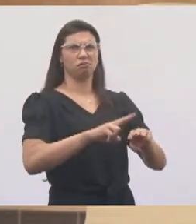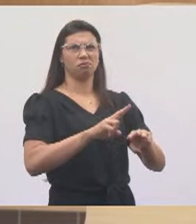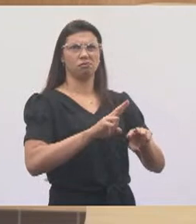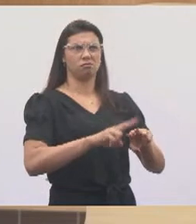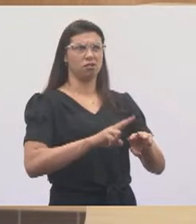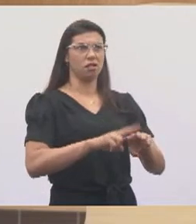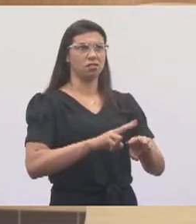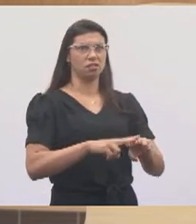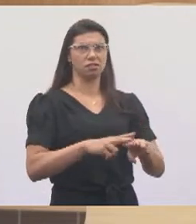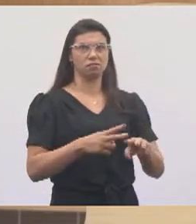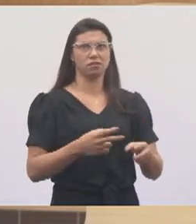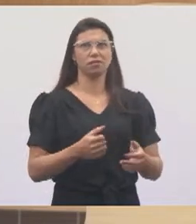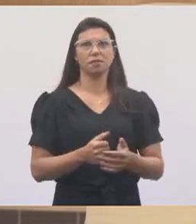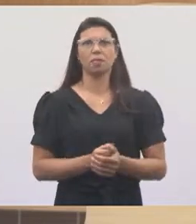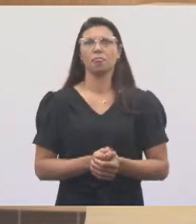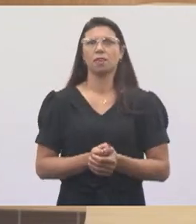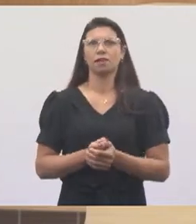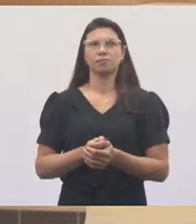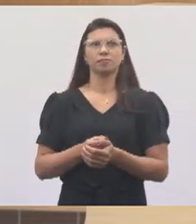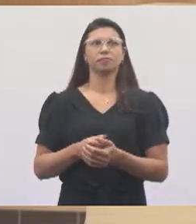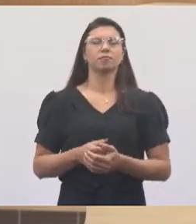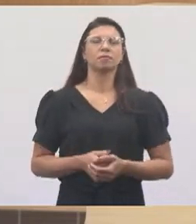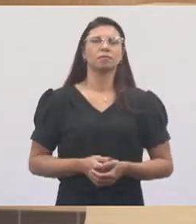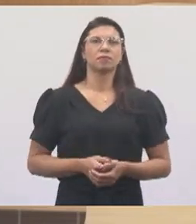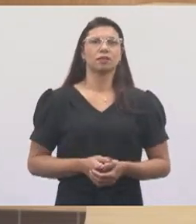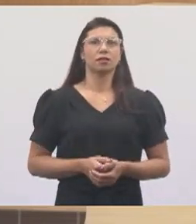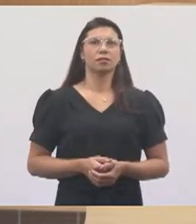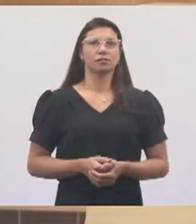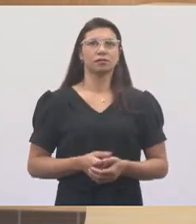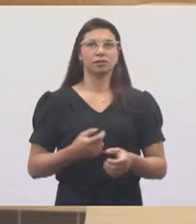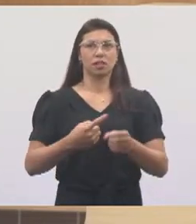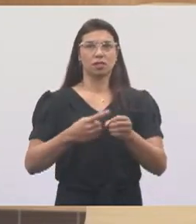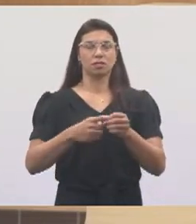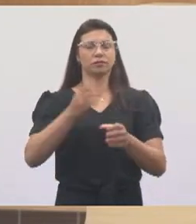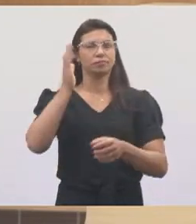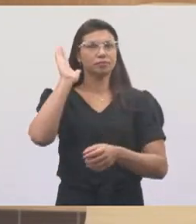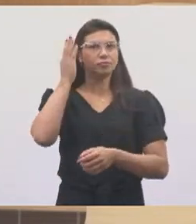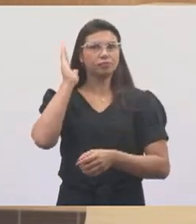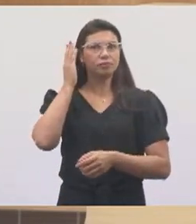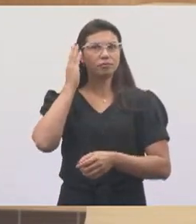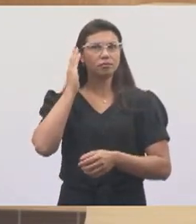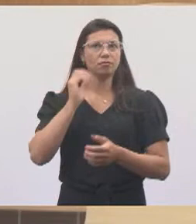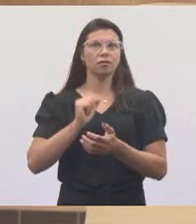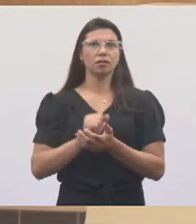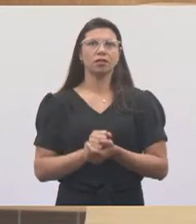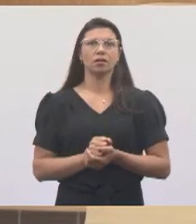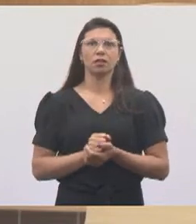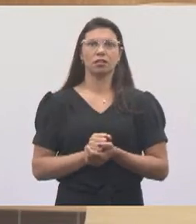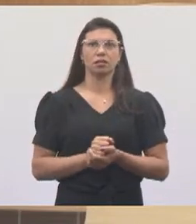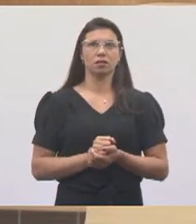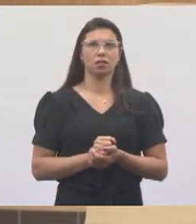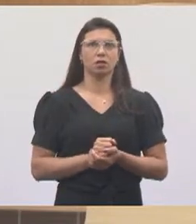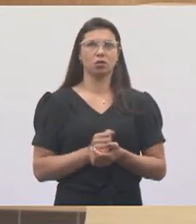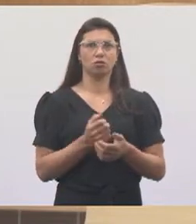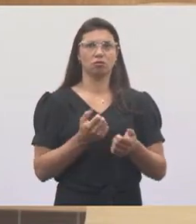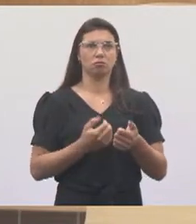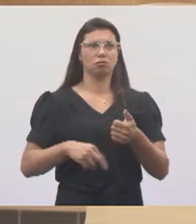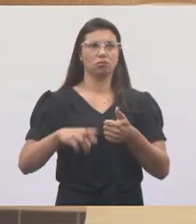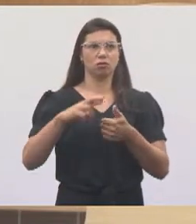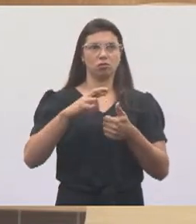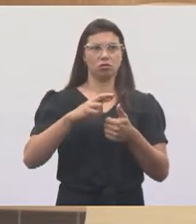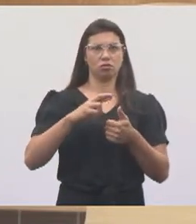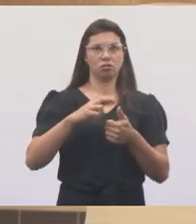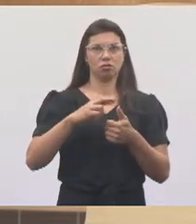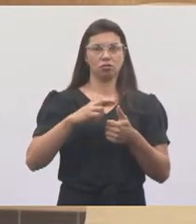e Tratamento, Dr. Arnaldo Amado Ferreira, na cidade de Taubaté, orientado pelo Procurador de Estado, Dr. Rui